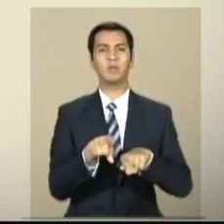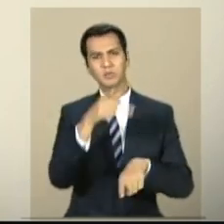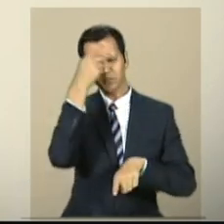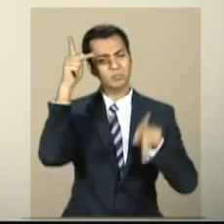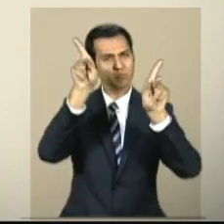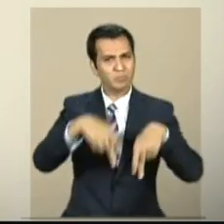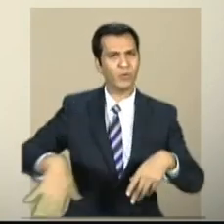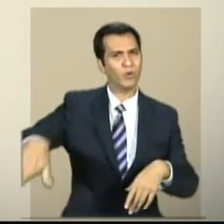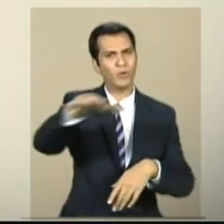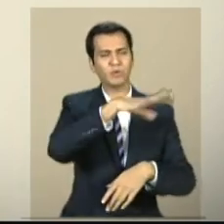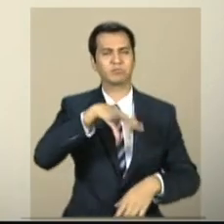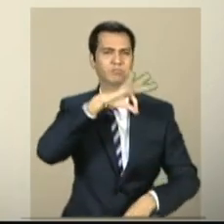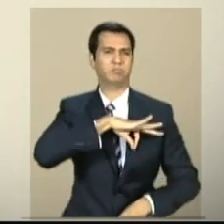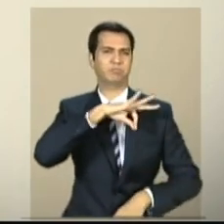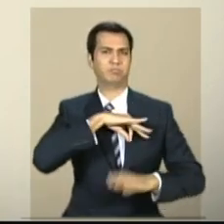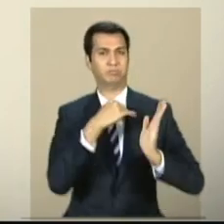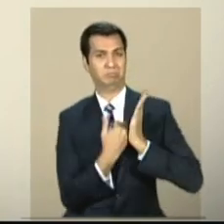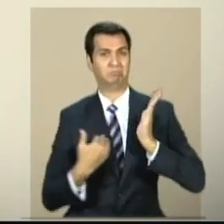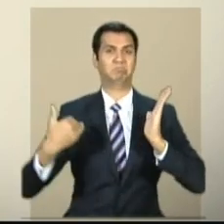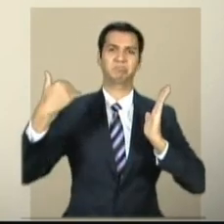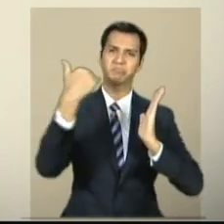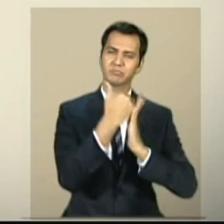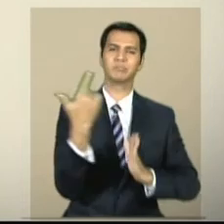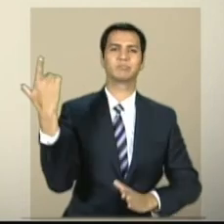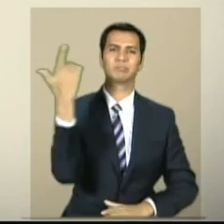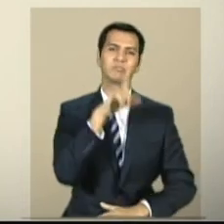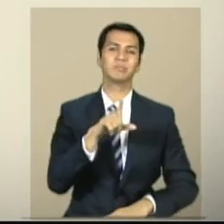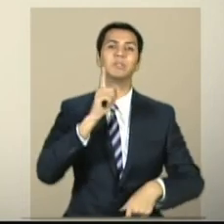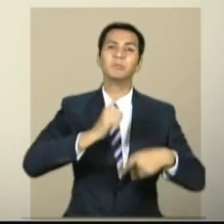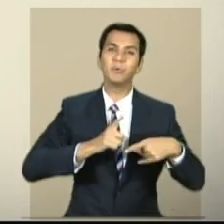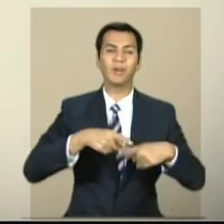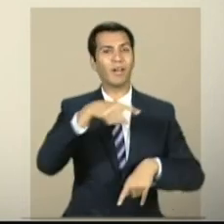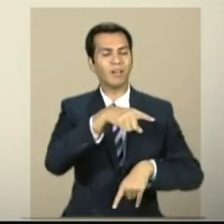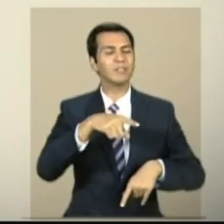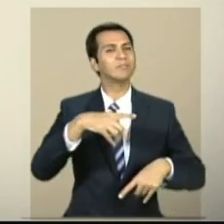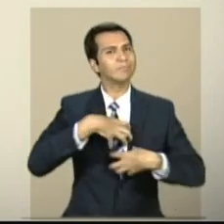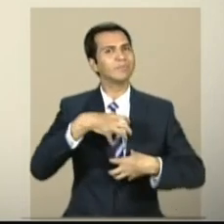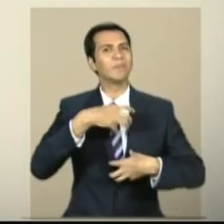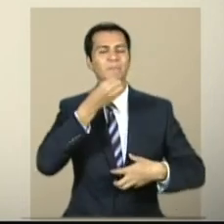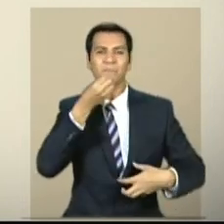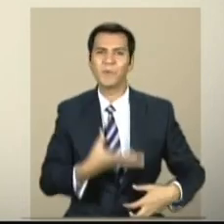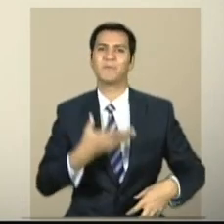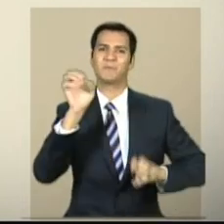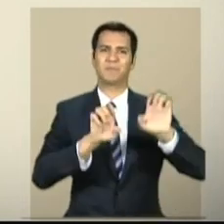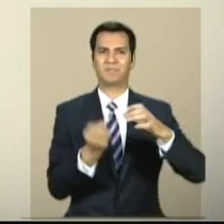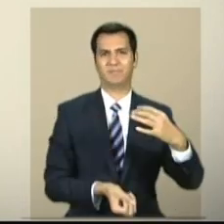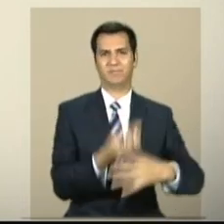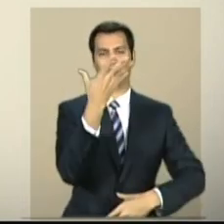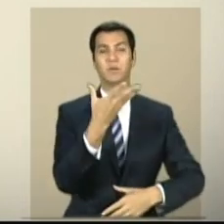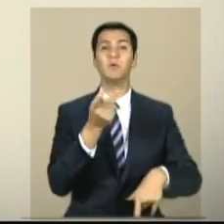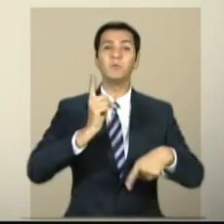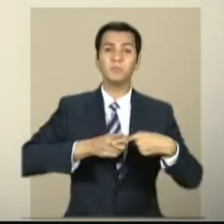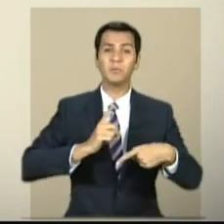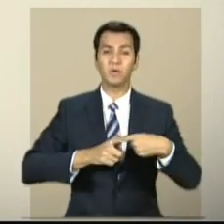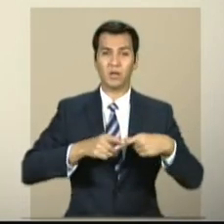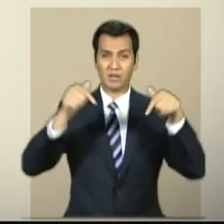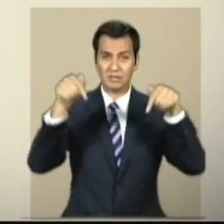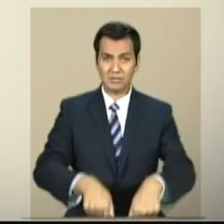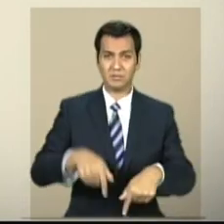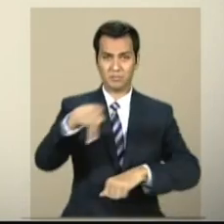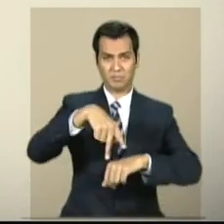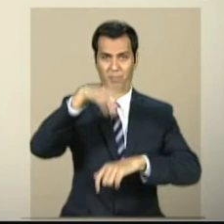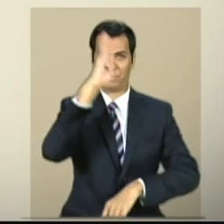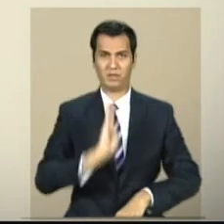para esses brasileiros e brasileiras que têm espírito empreendedor. Porque, Luciano, A maior força desse